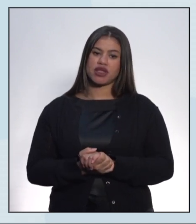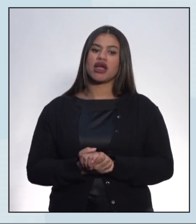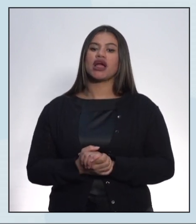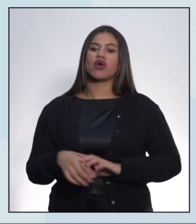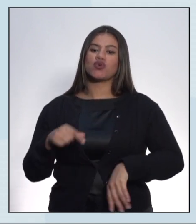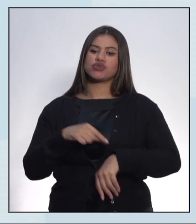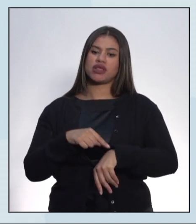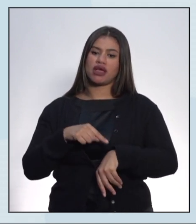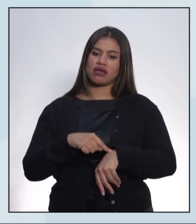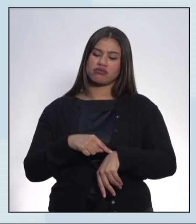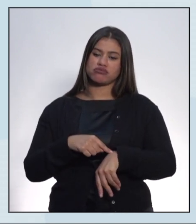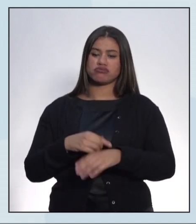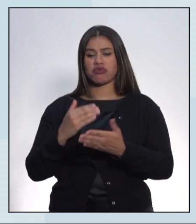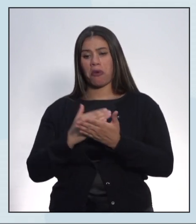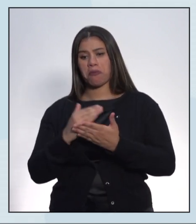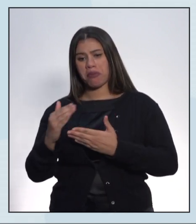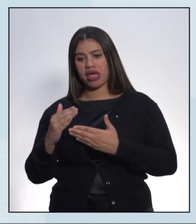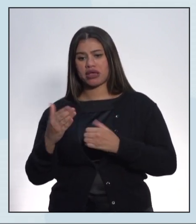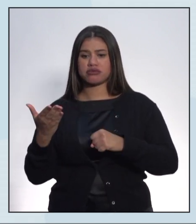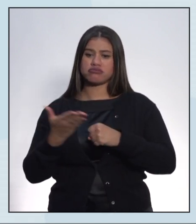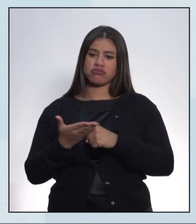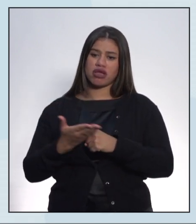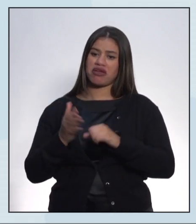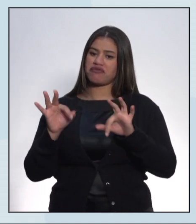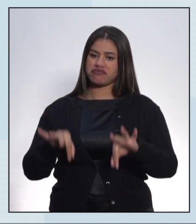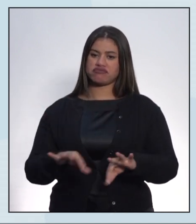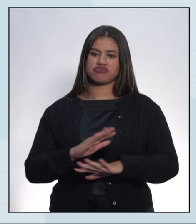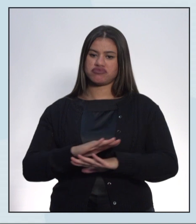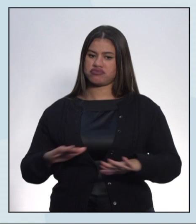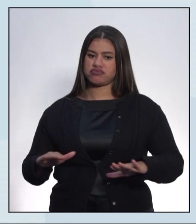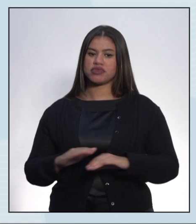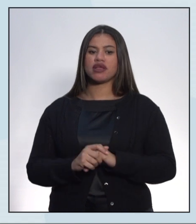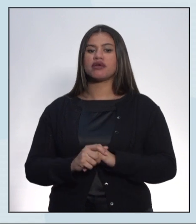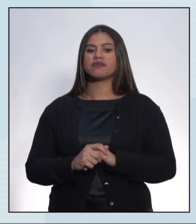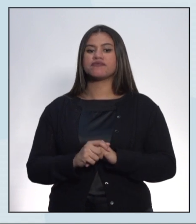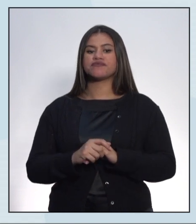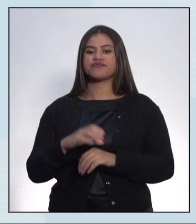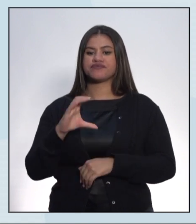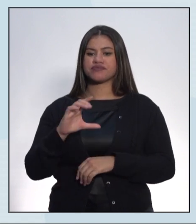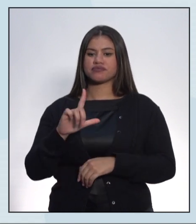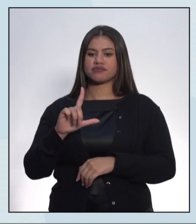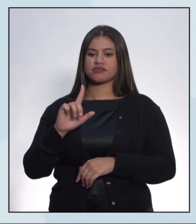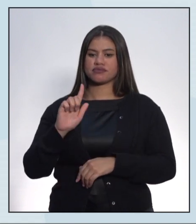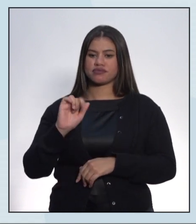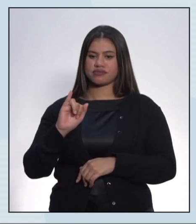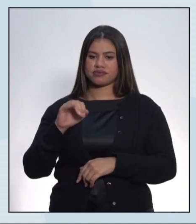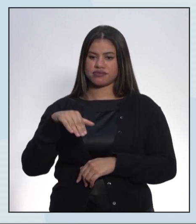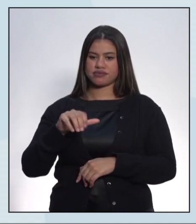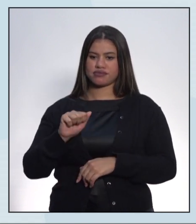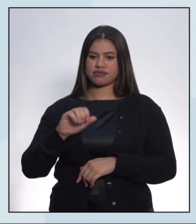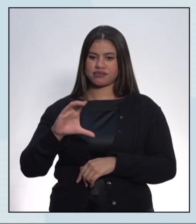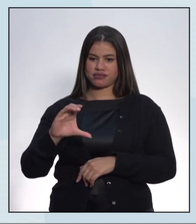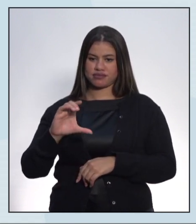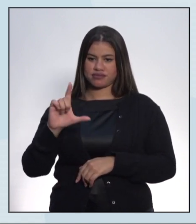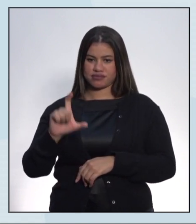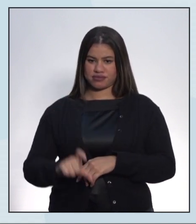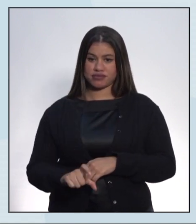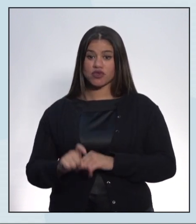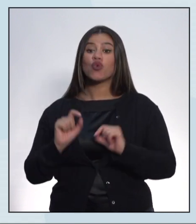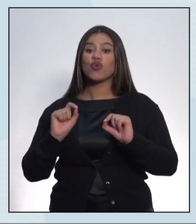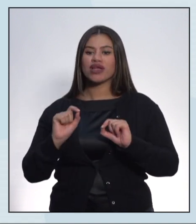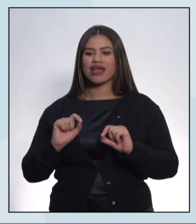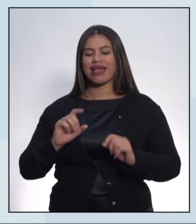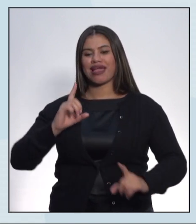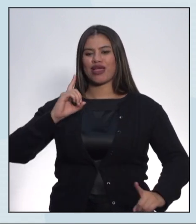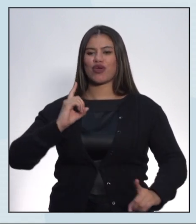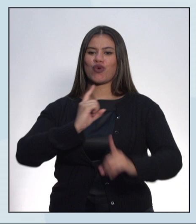começo, meio, fim da história. Clímax, o clímax é quando ao final a gente descobre quem é que vai ao